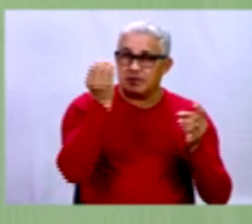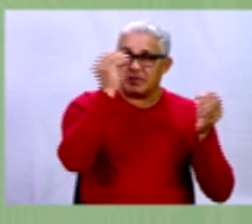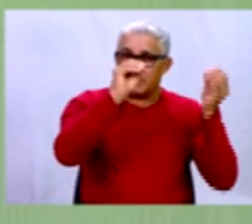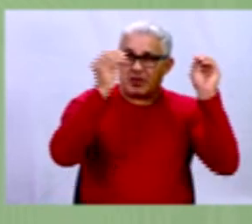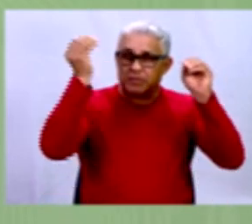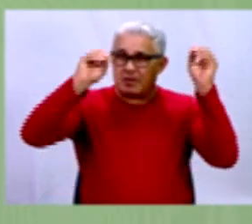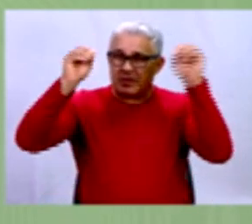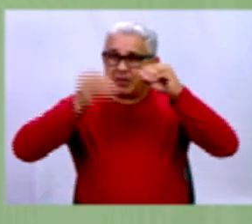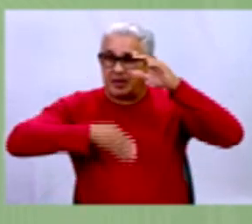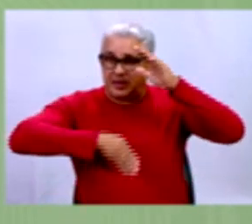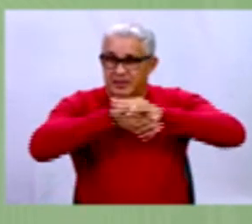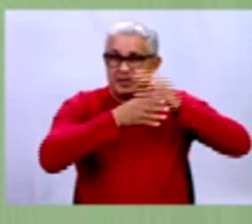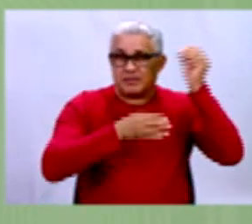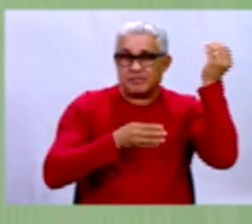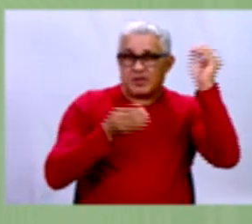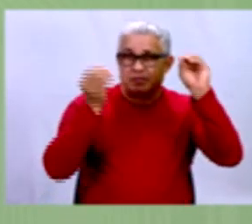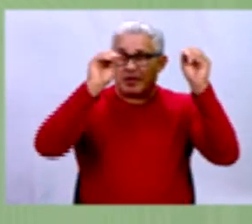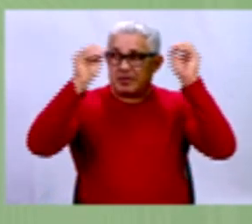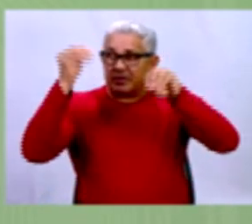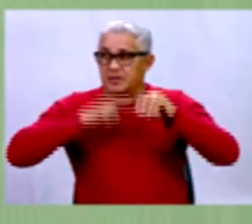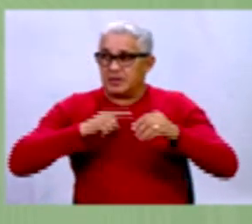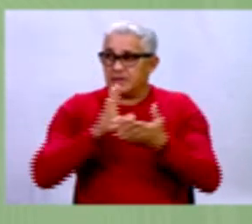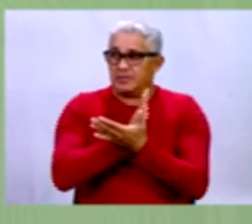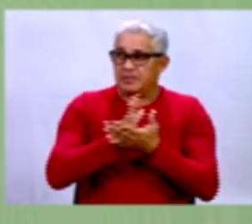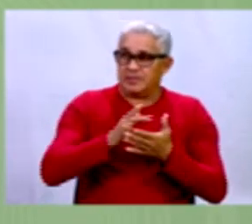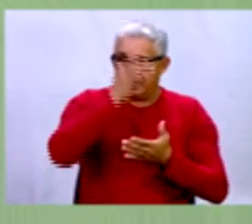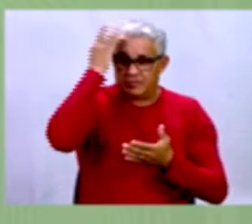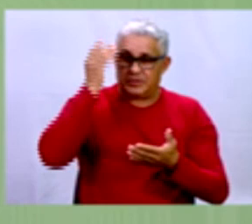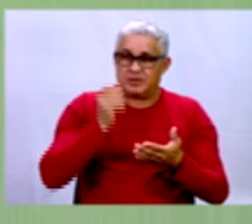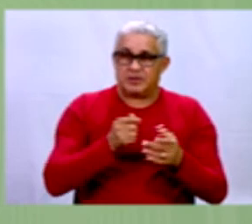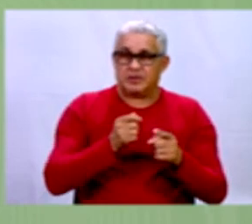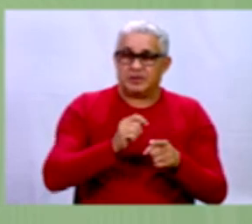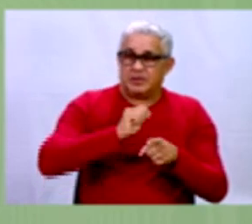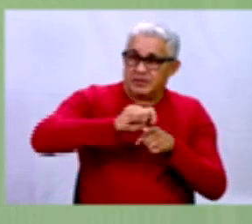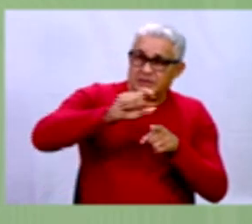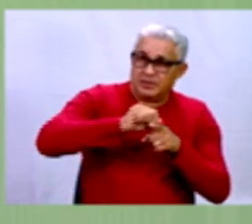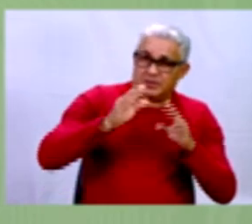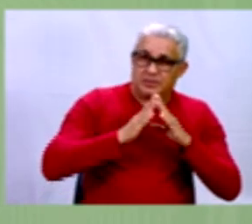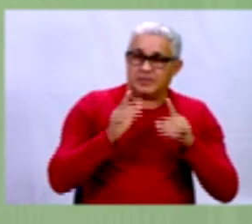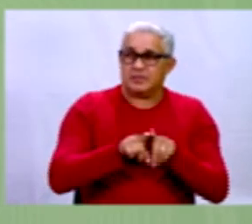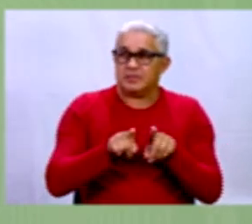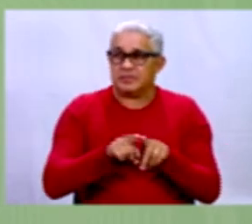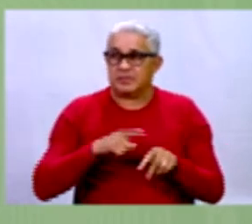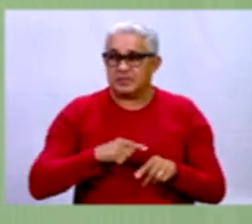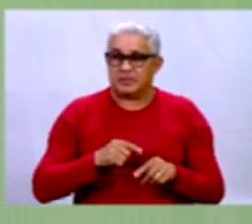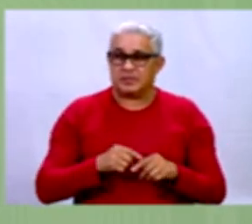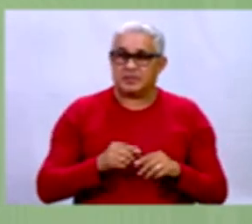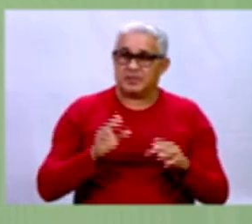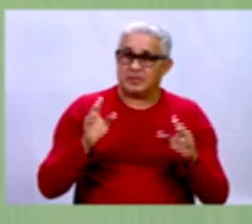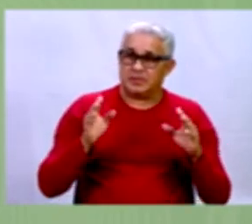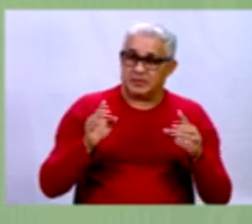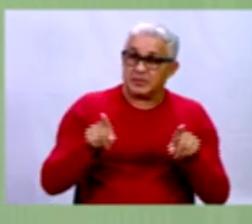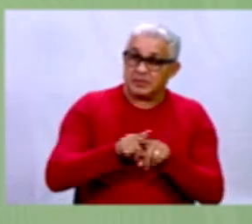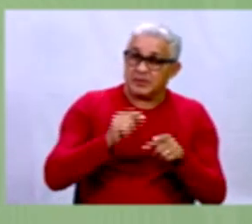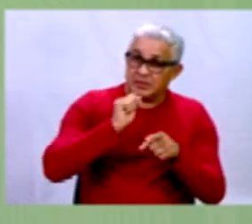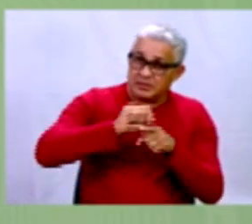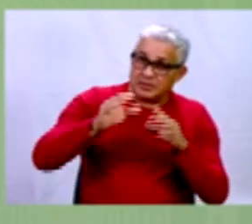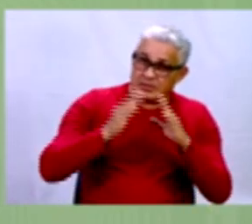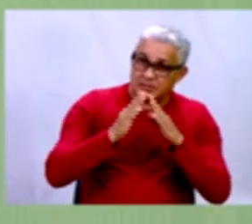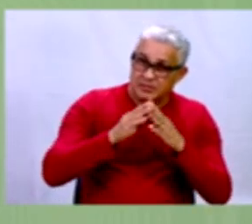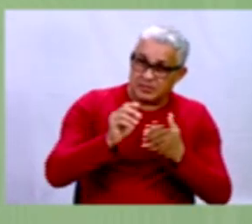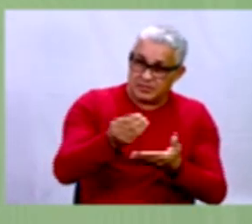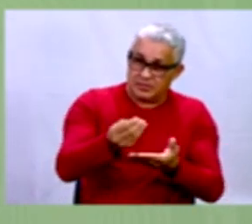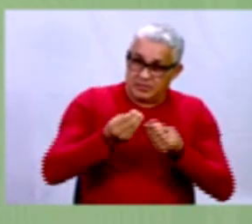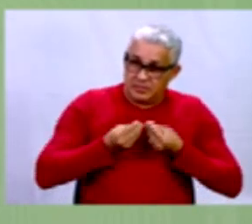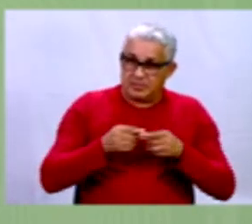as entradas. Geralmente tem pessoa que tem o aluguel como entrada. Mas tem alguém que tem um aluguel para receber, tem tudo que for entrada,